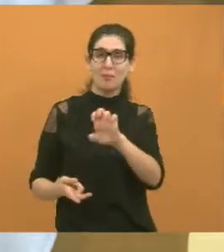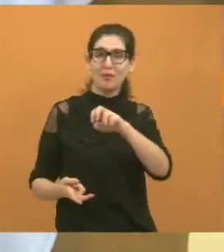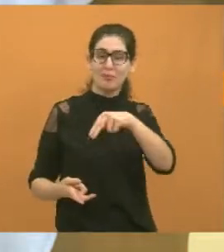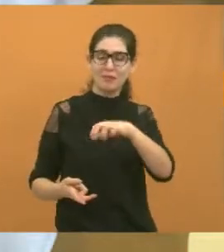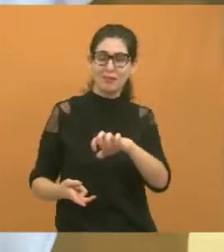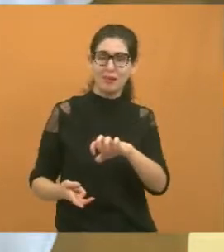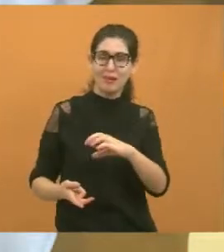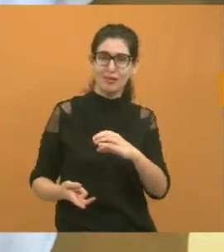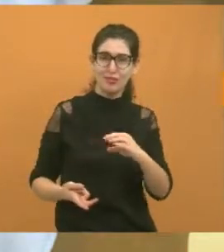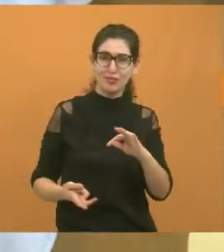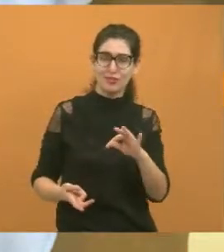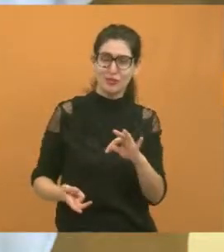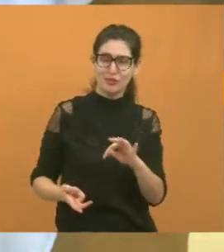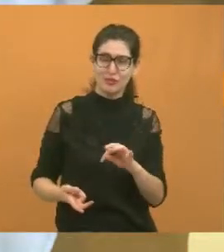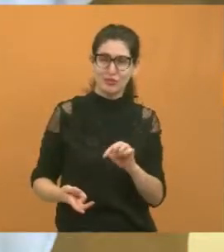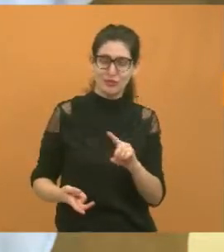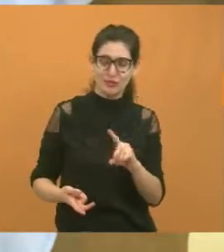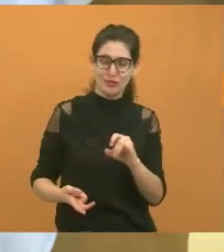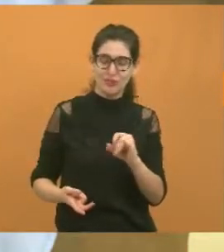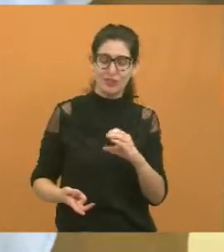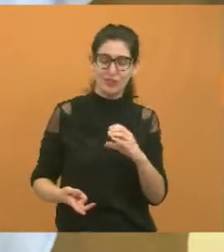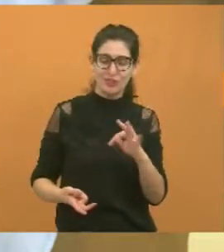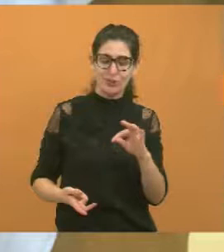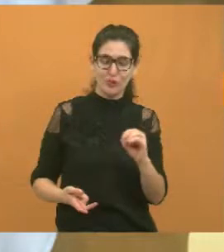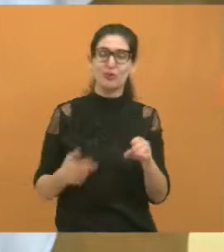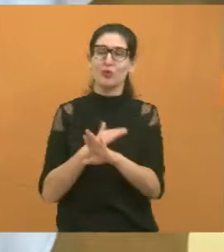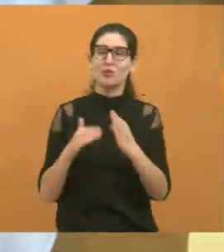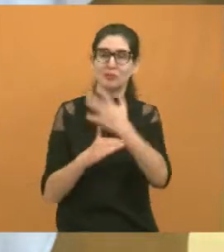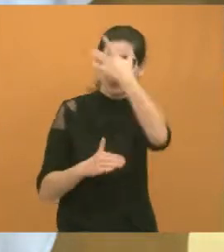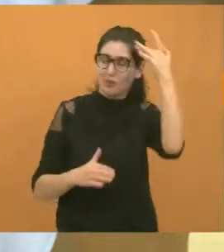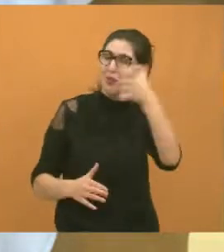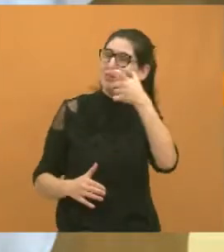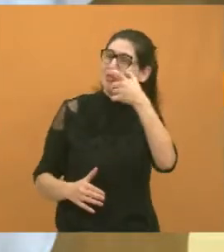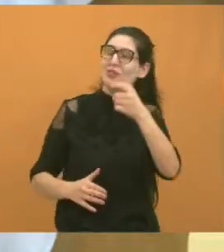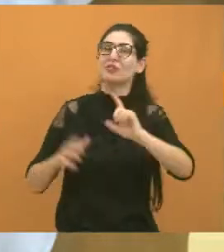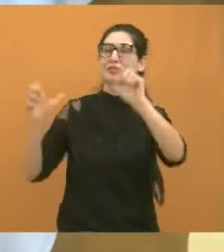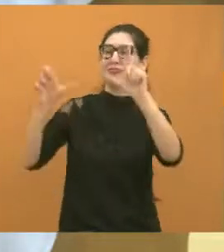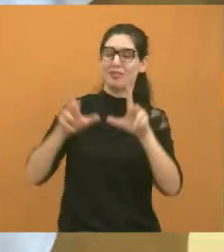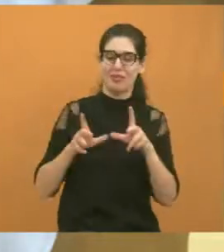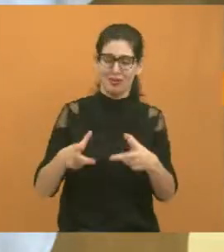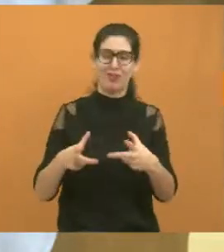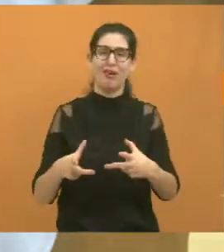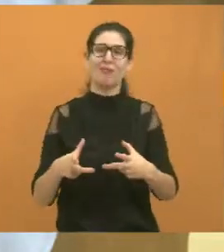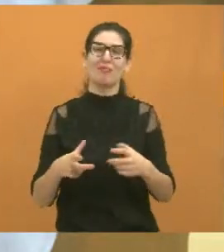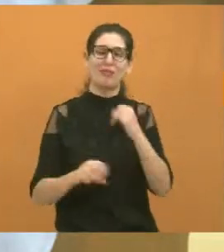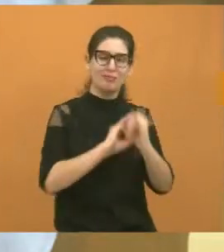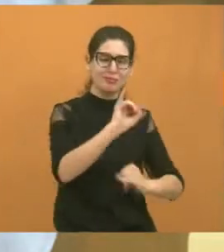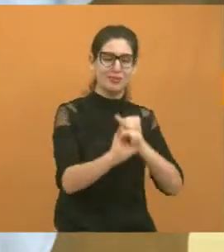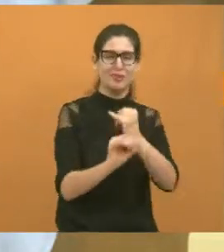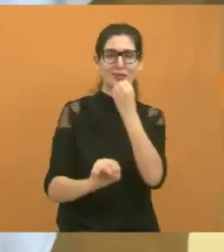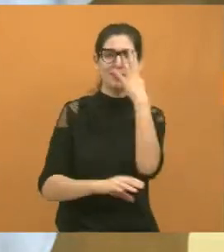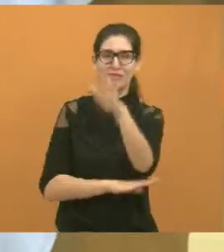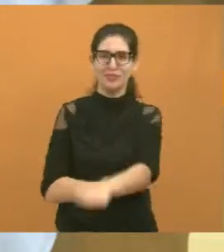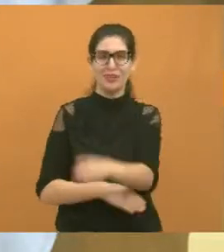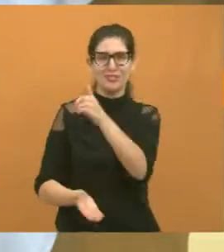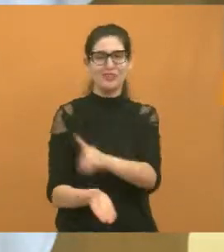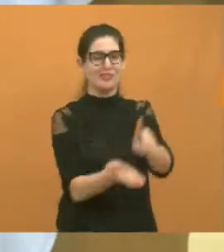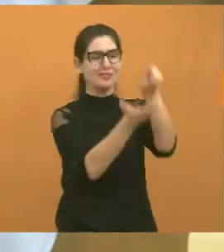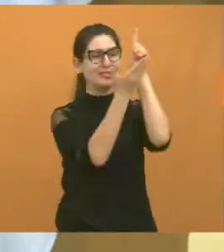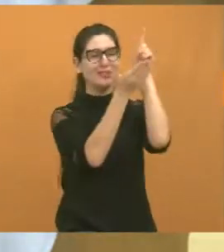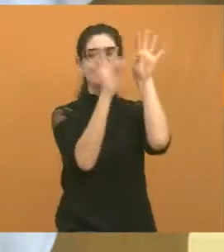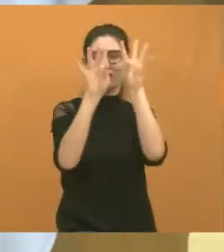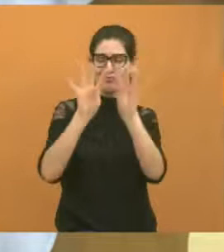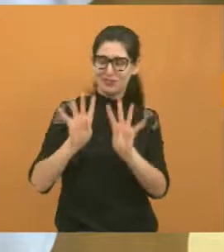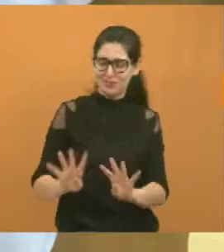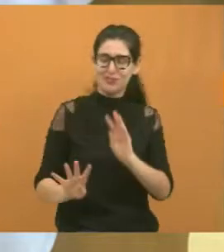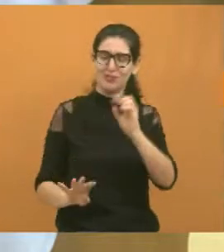né? E todos que nos assistem pela TV Câmara e pela internet, boa tarde, Deus abençoe mais este dia. Quero